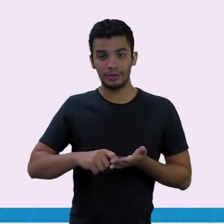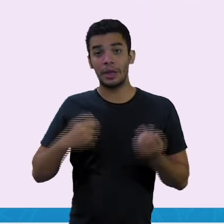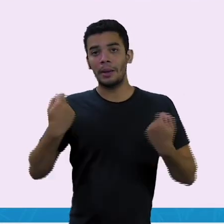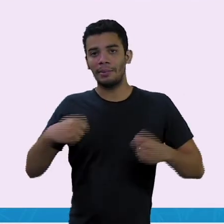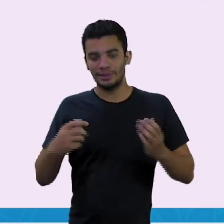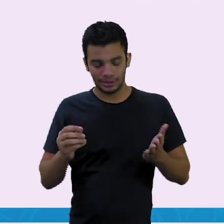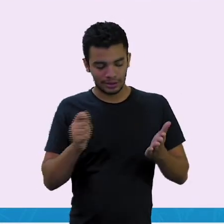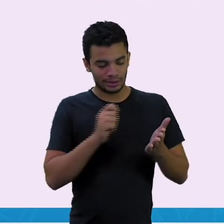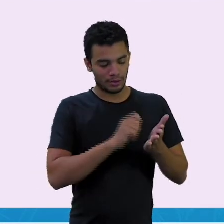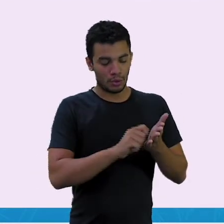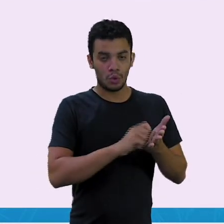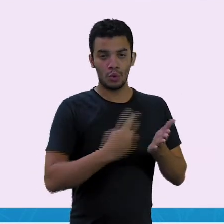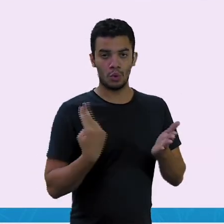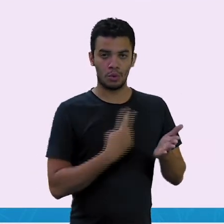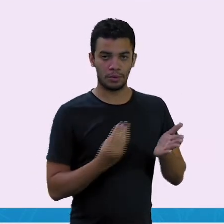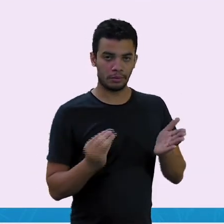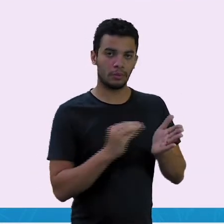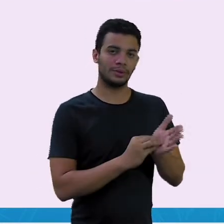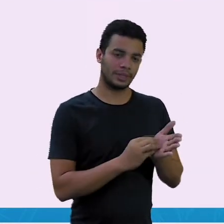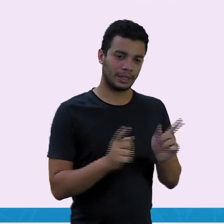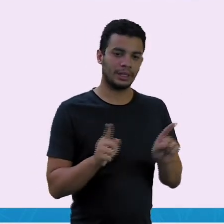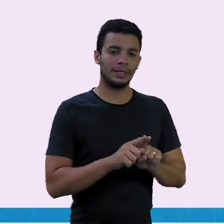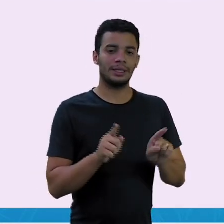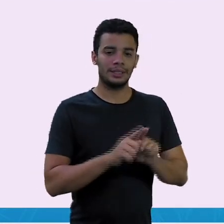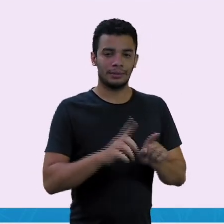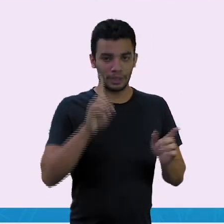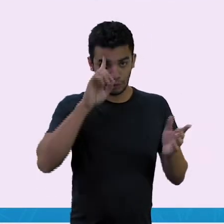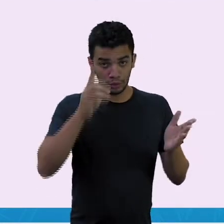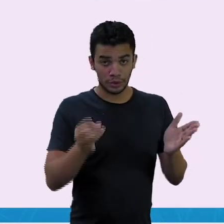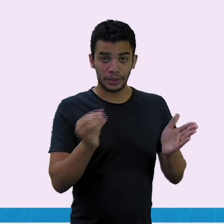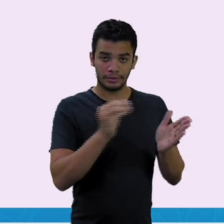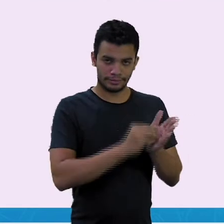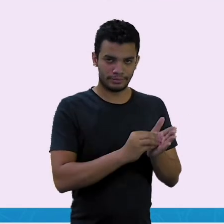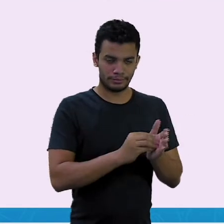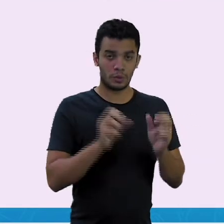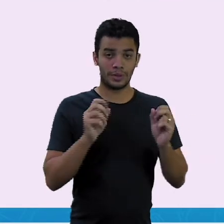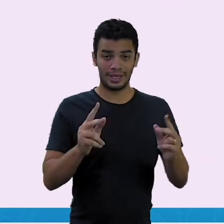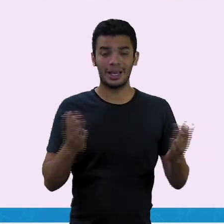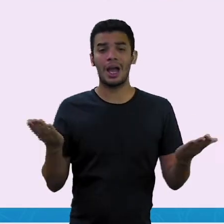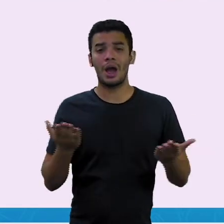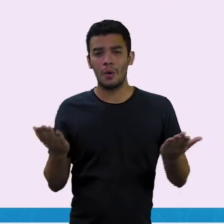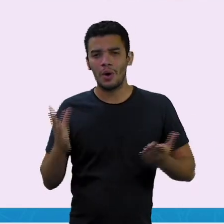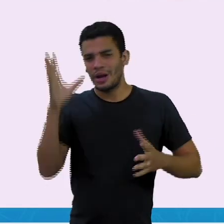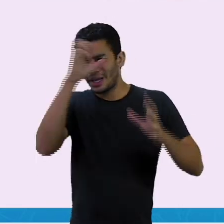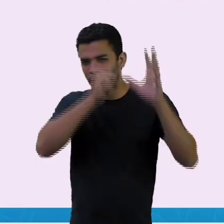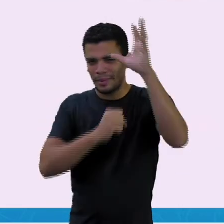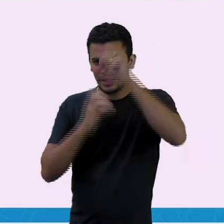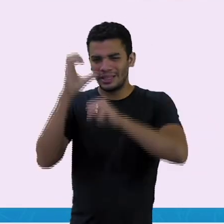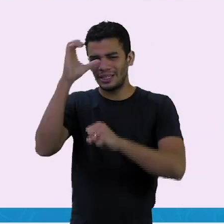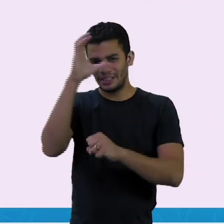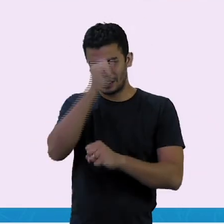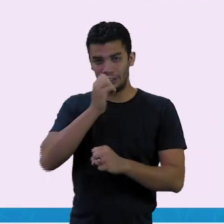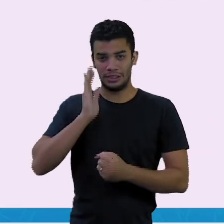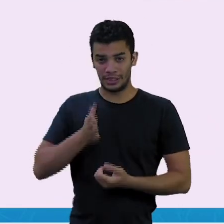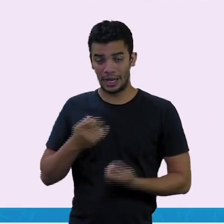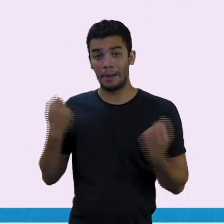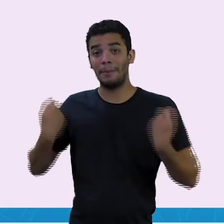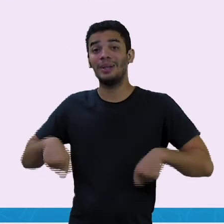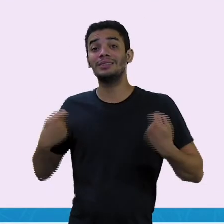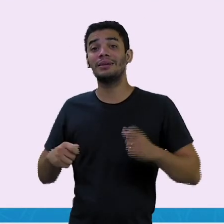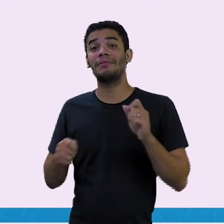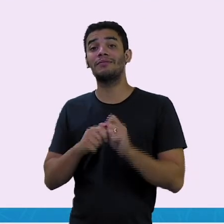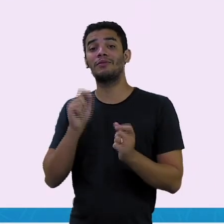Agora que já relembramos, vamos juntos fazer a nossa atividade de fixação? Vamos dar início às nossas